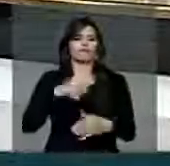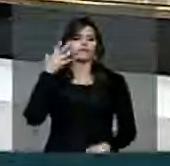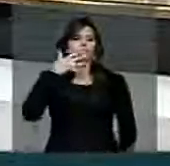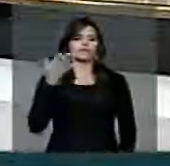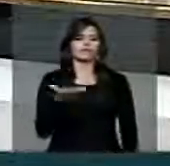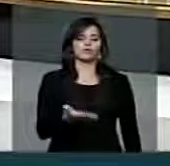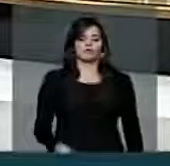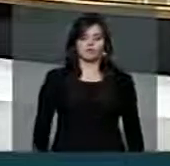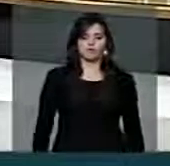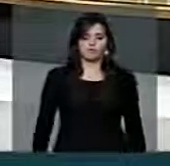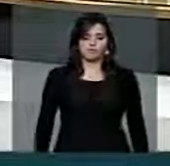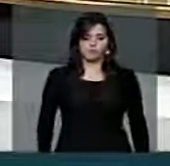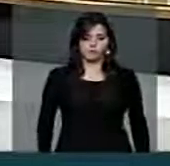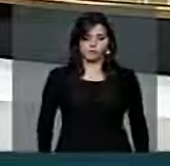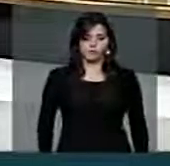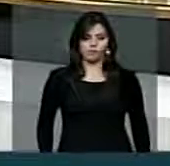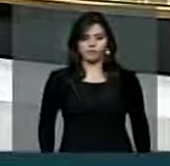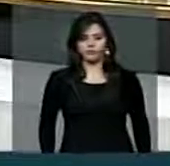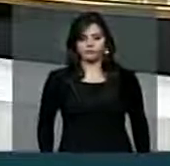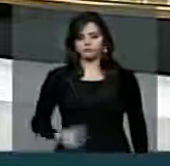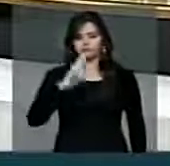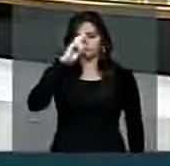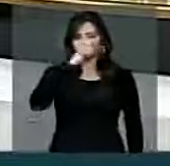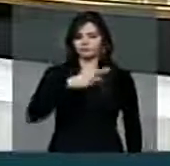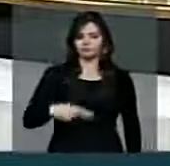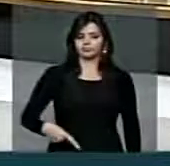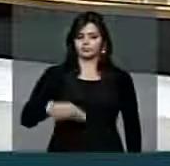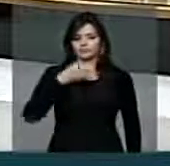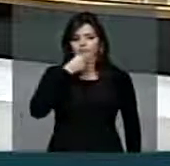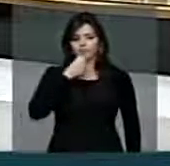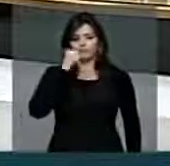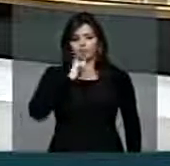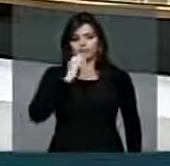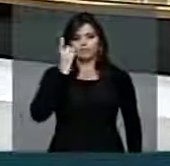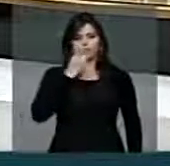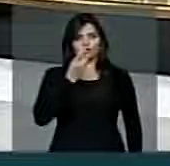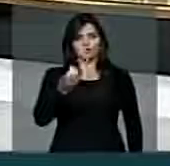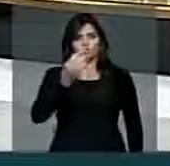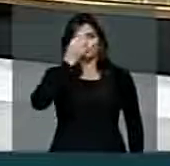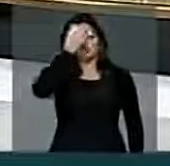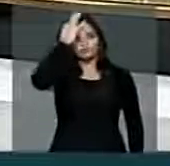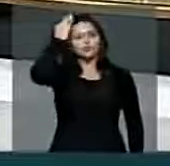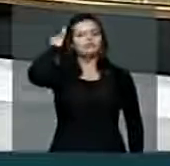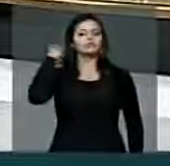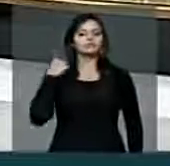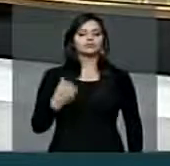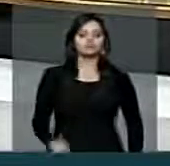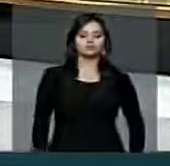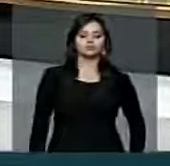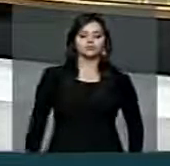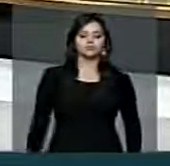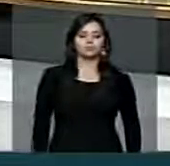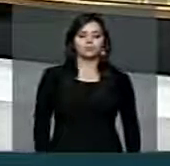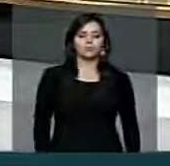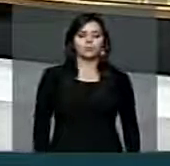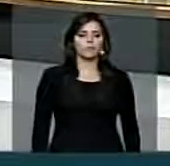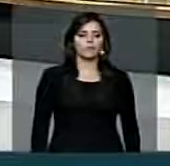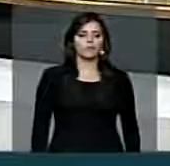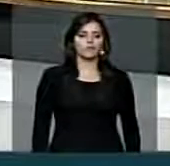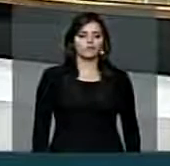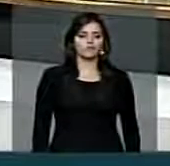uso da tribuna. Senhor presidente, senhoras e senhores parlamentares,